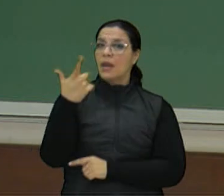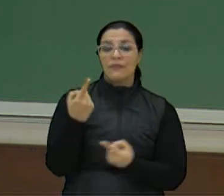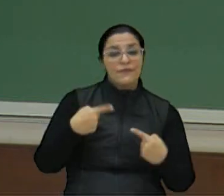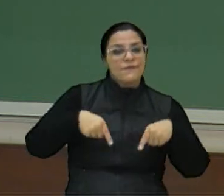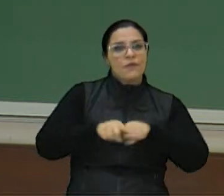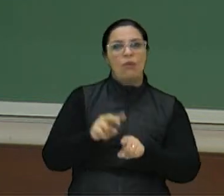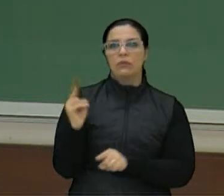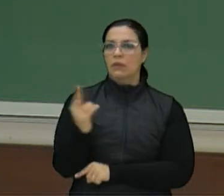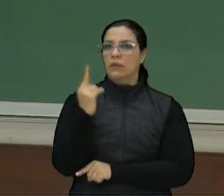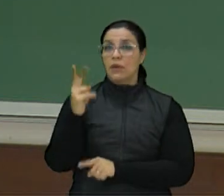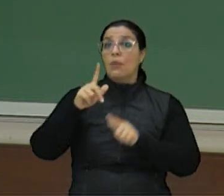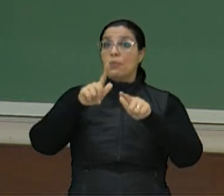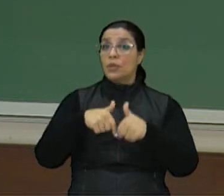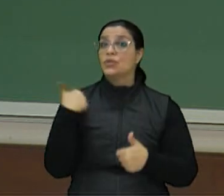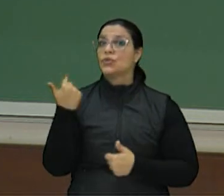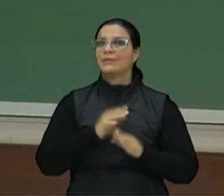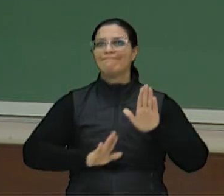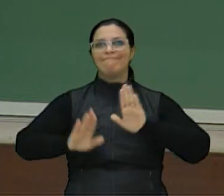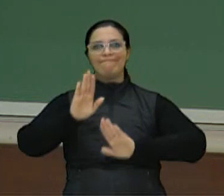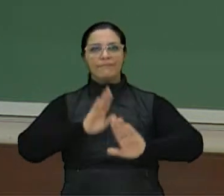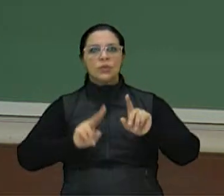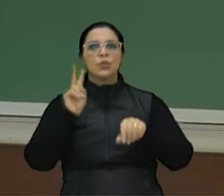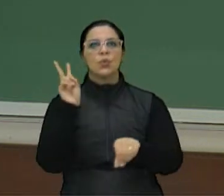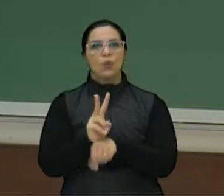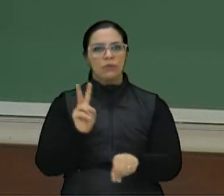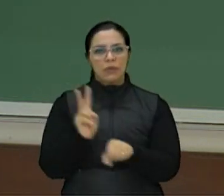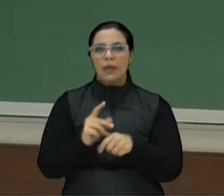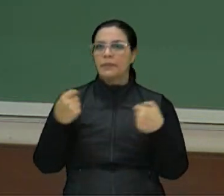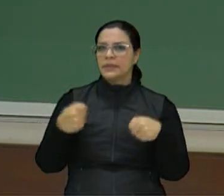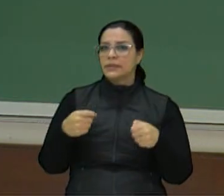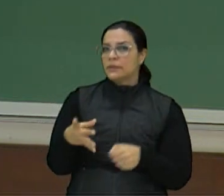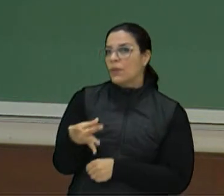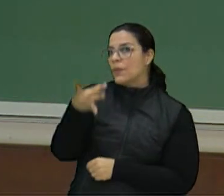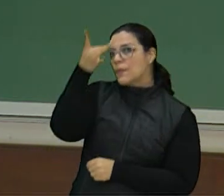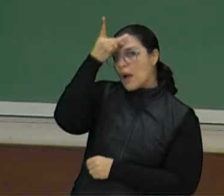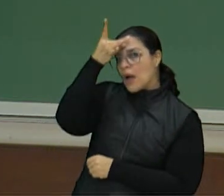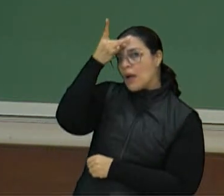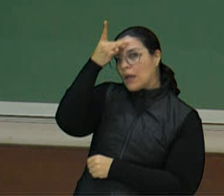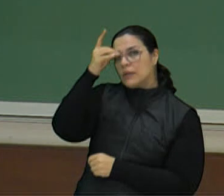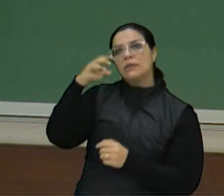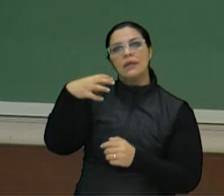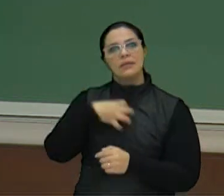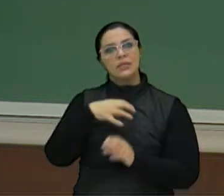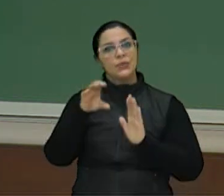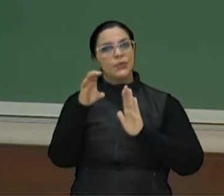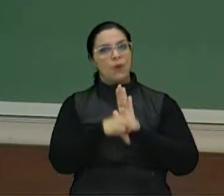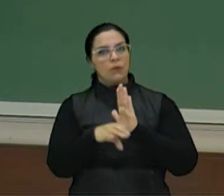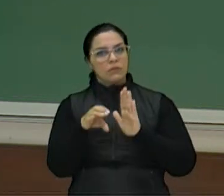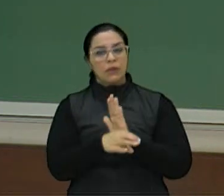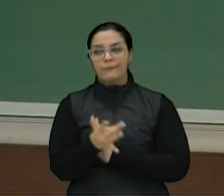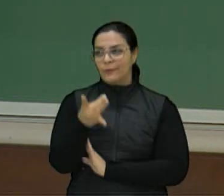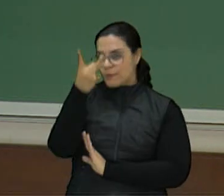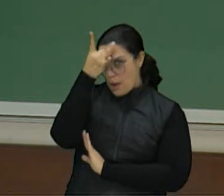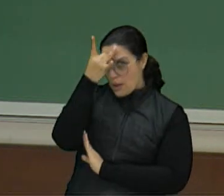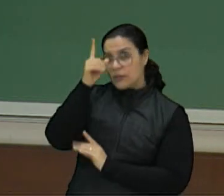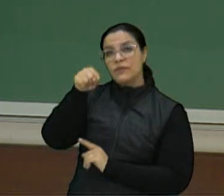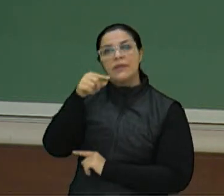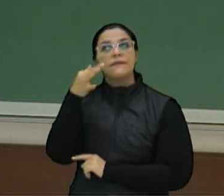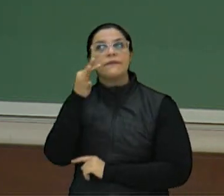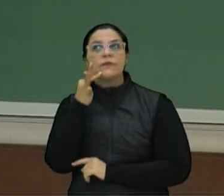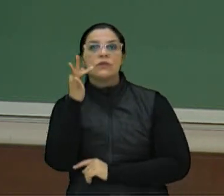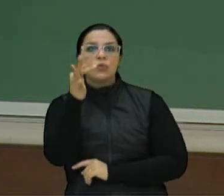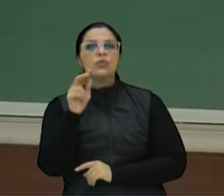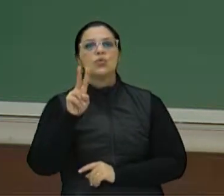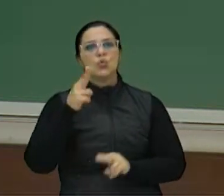o princípio da precaução. Guarde consigo esta ideia e pense que você vai